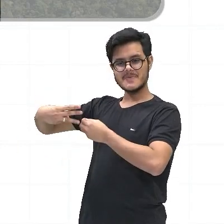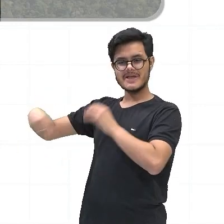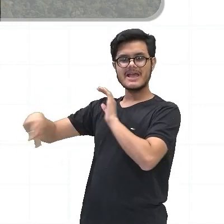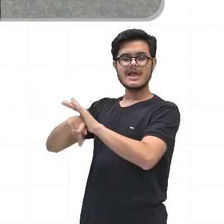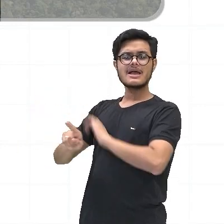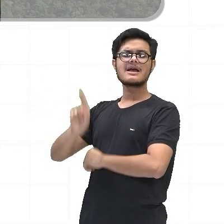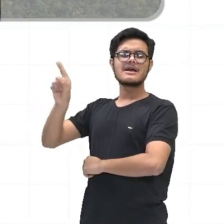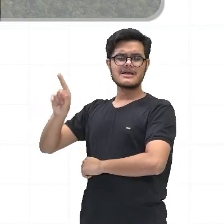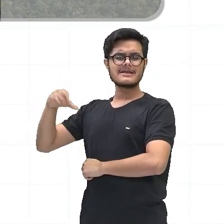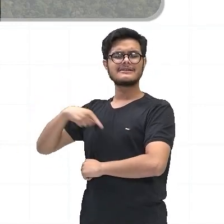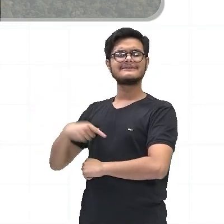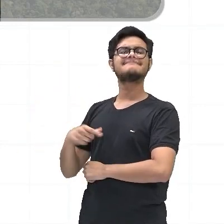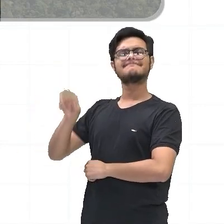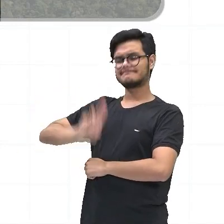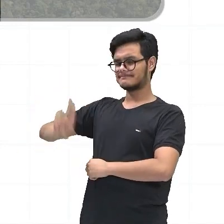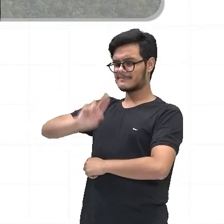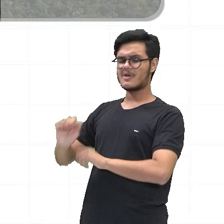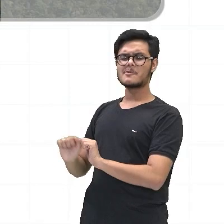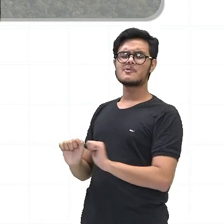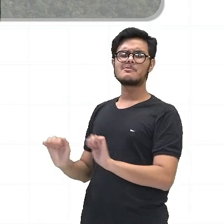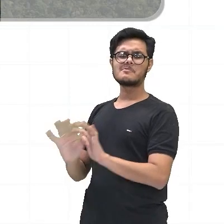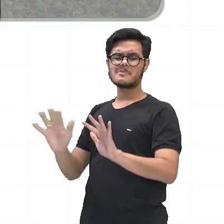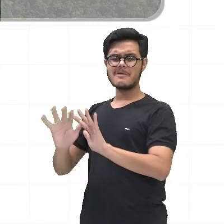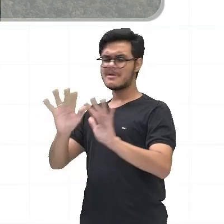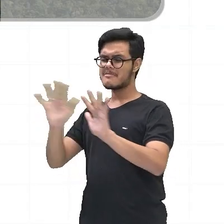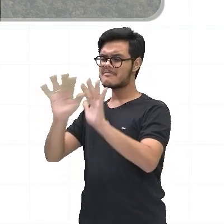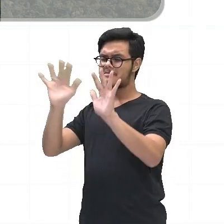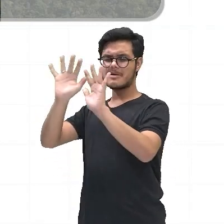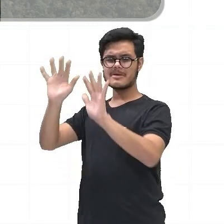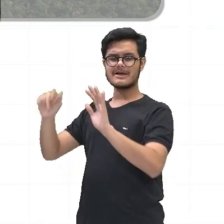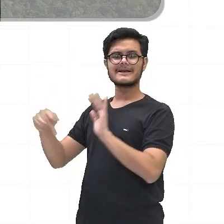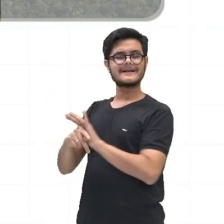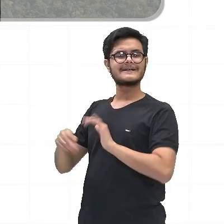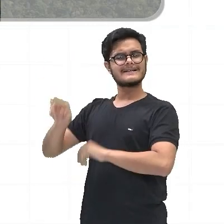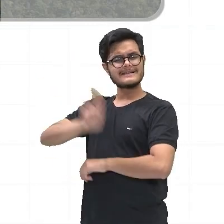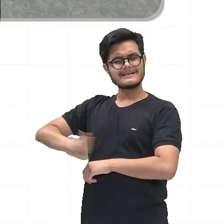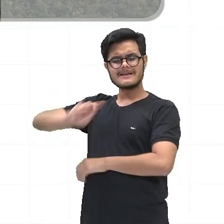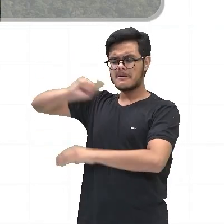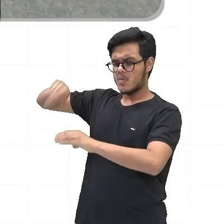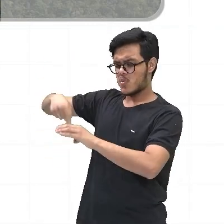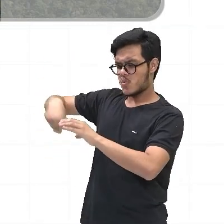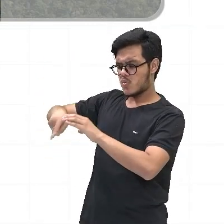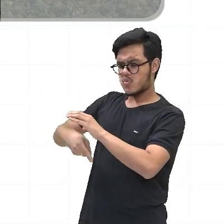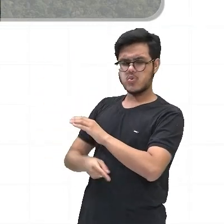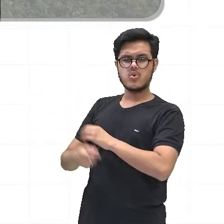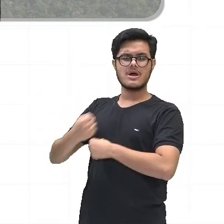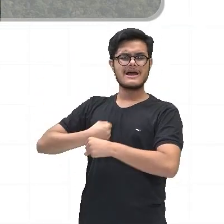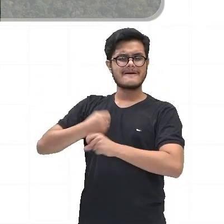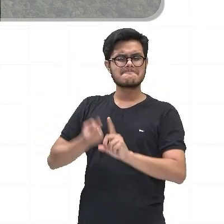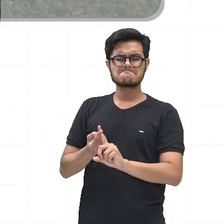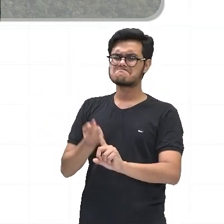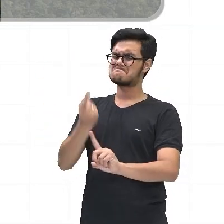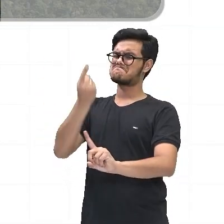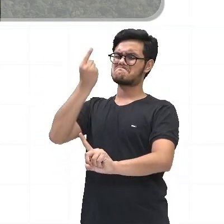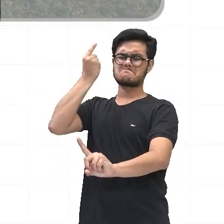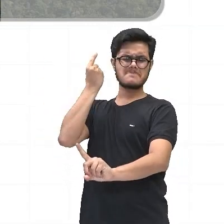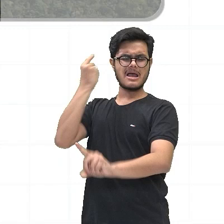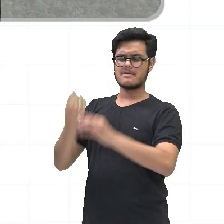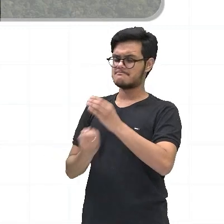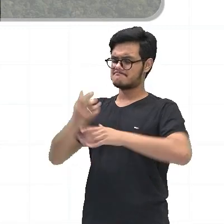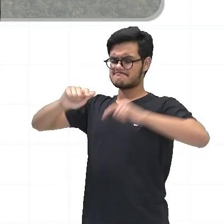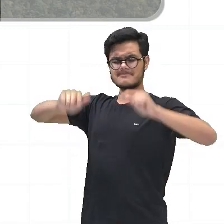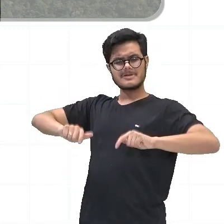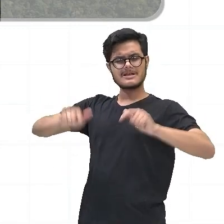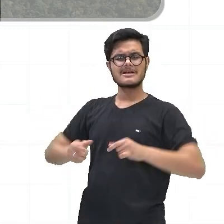aí a exploração desse gás natural. Ele foi gerado aí há milhões, né, ou milhares de anos atrás, né,